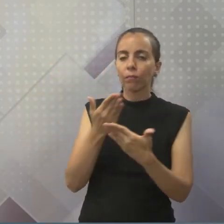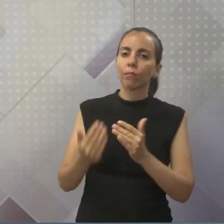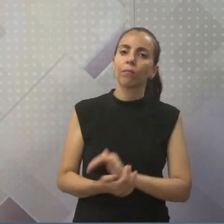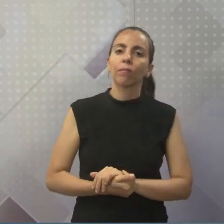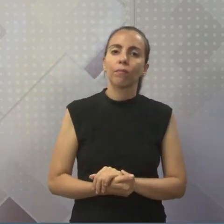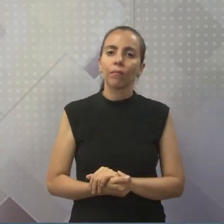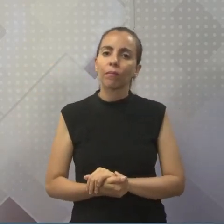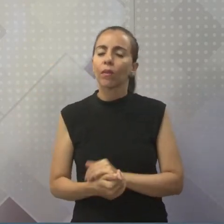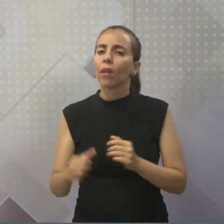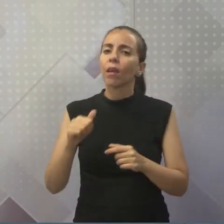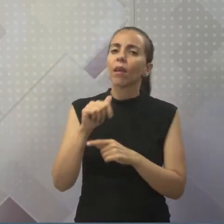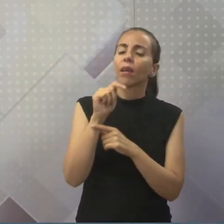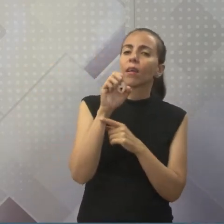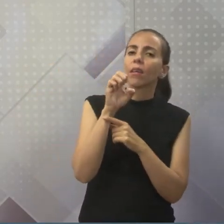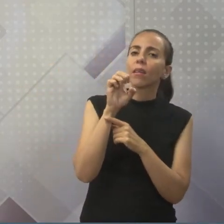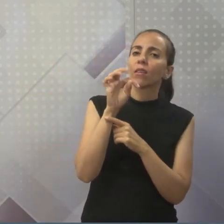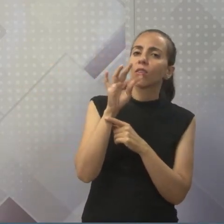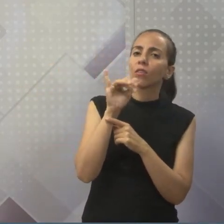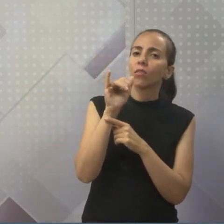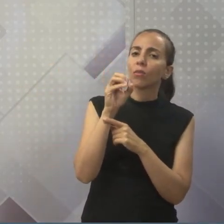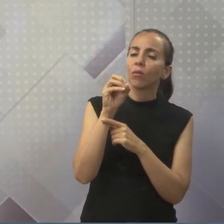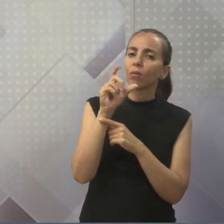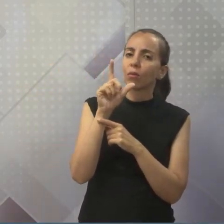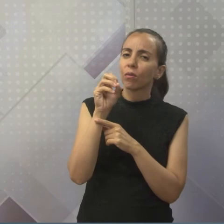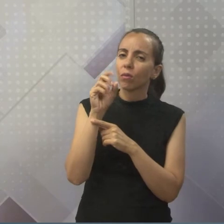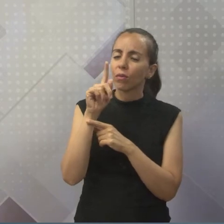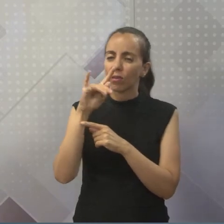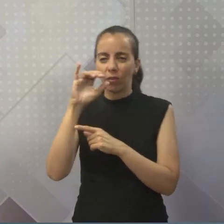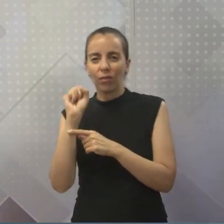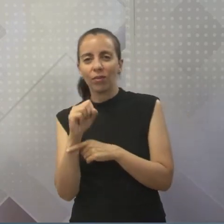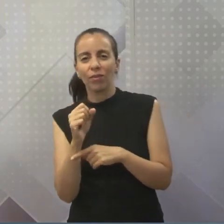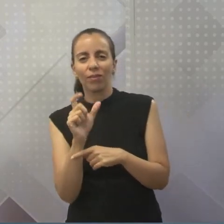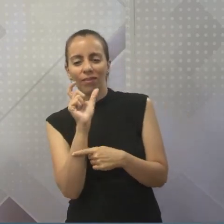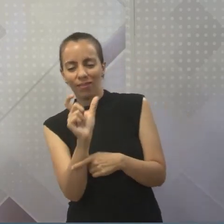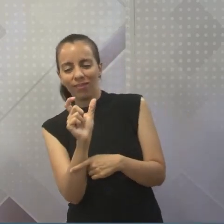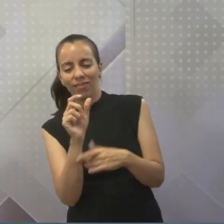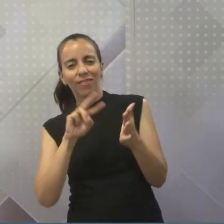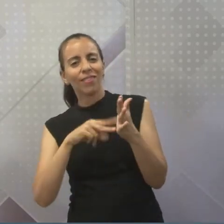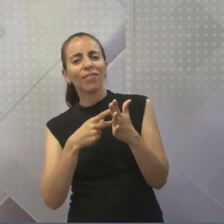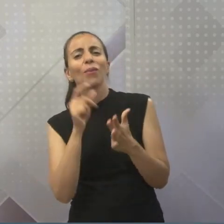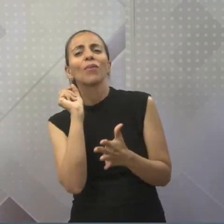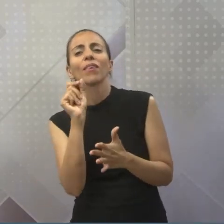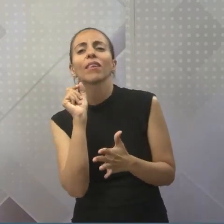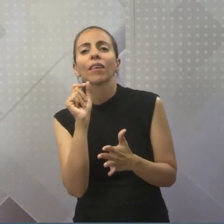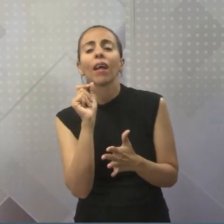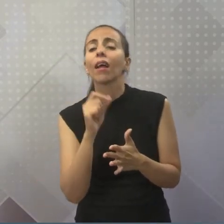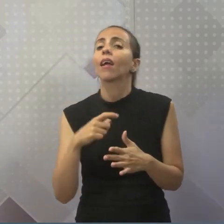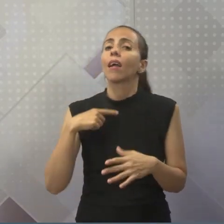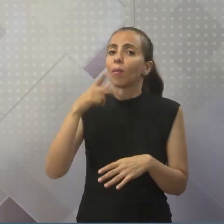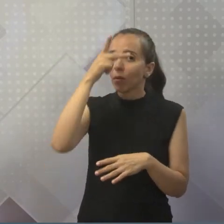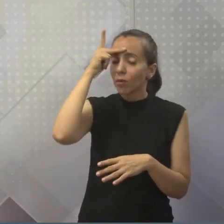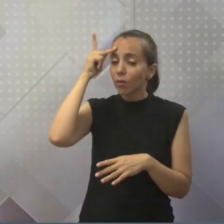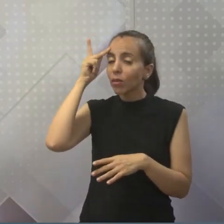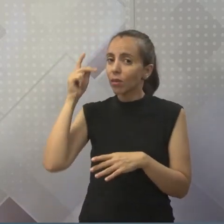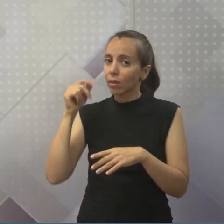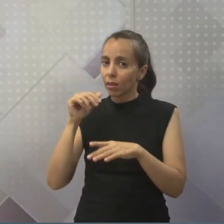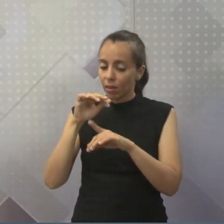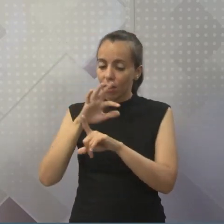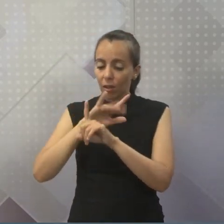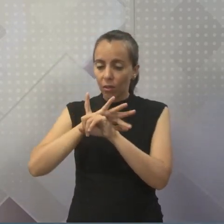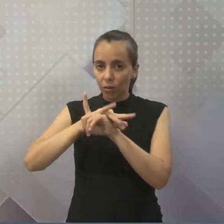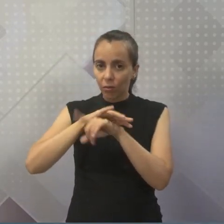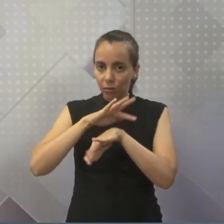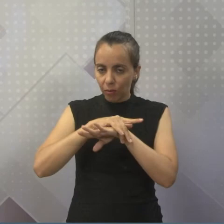etiológico. Agente etiológico, professor? Que nomezinho difícil. Agente etiológico é quem causa a doença, né? Passando